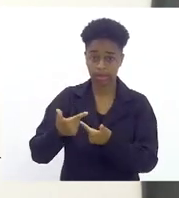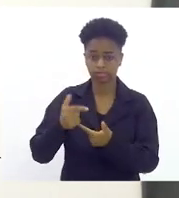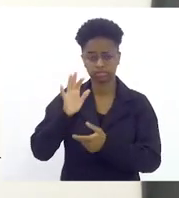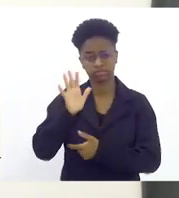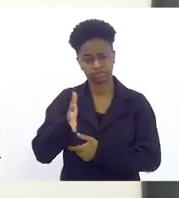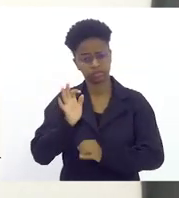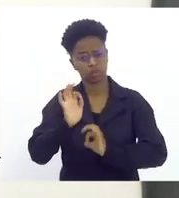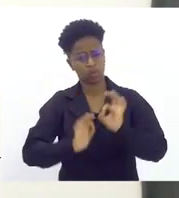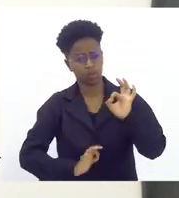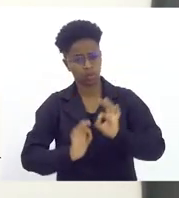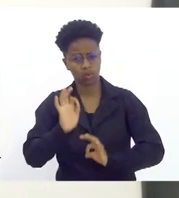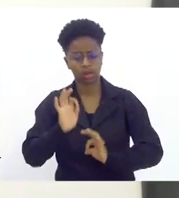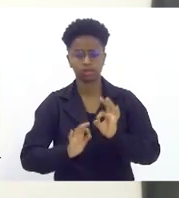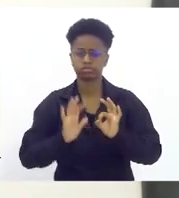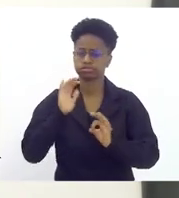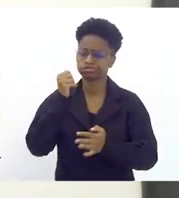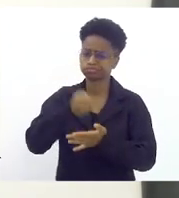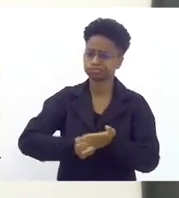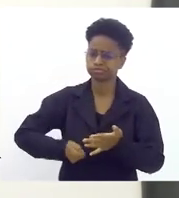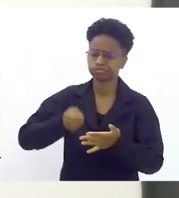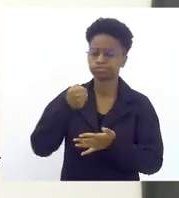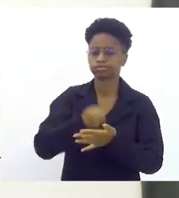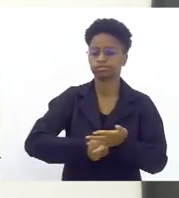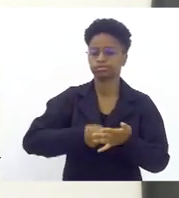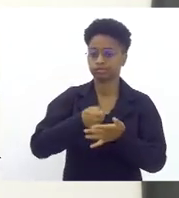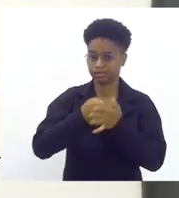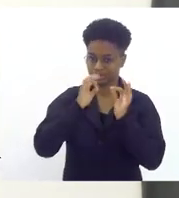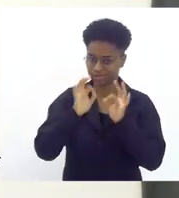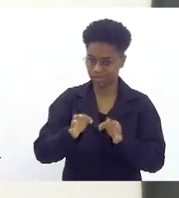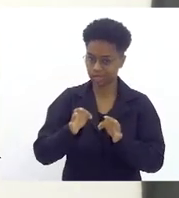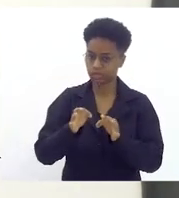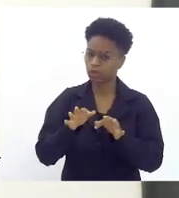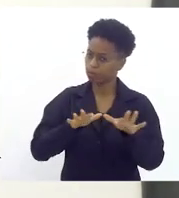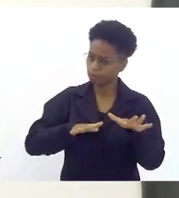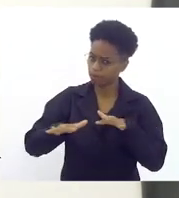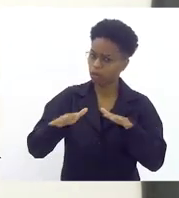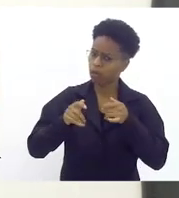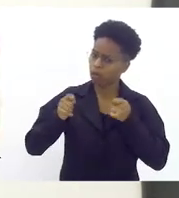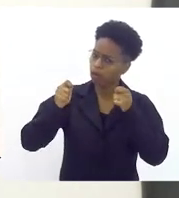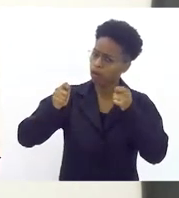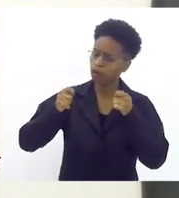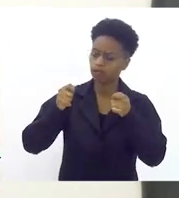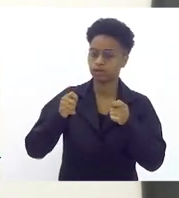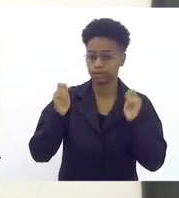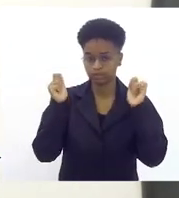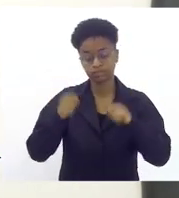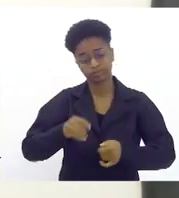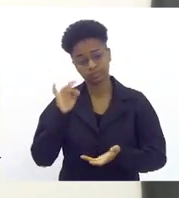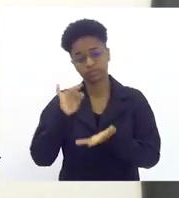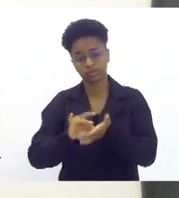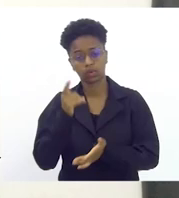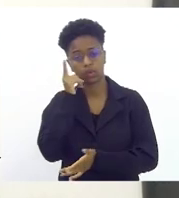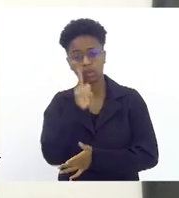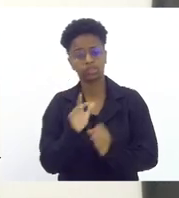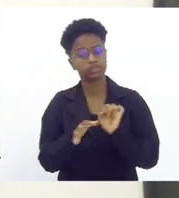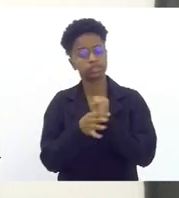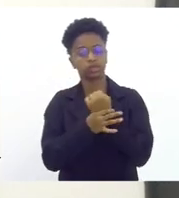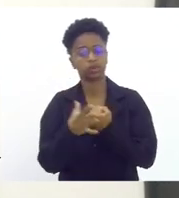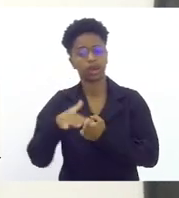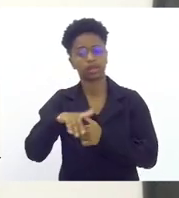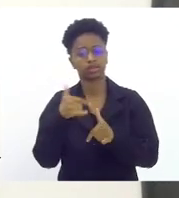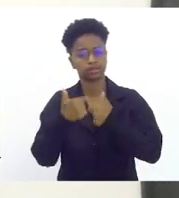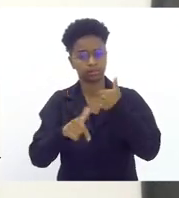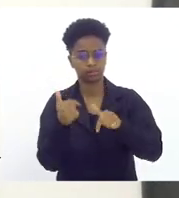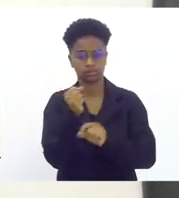organizaram, lutaram, né, se mobilizaram para que existisse essa seguridade social.